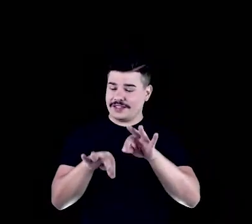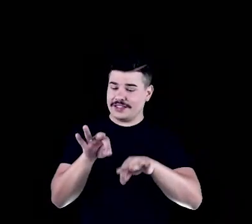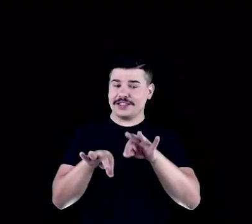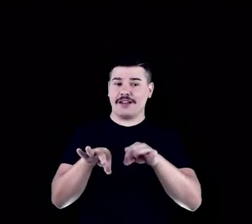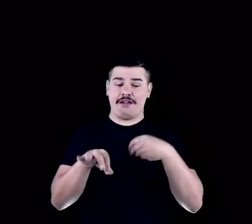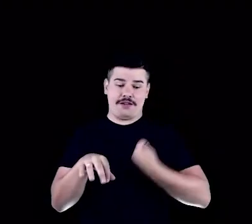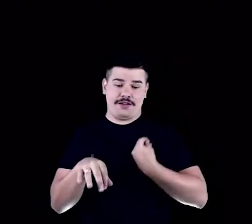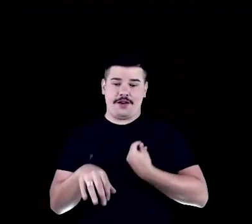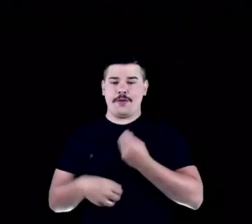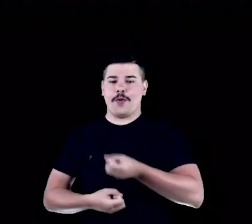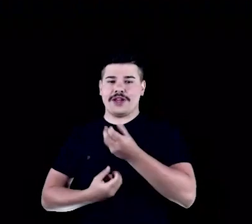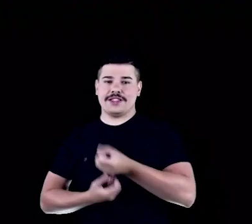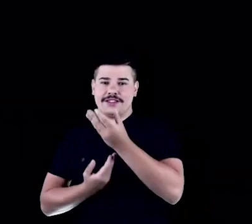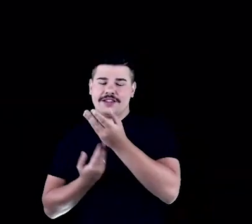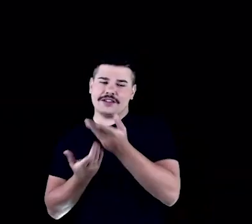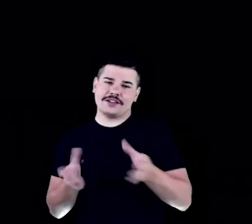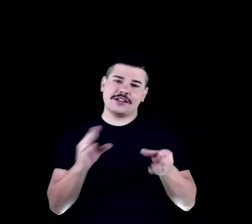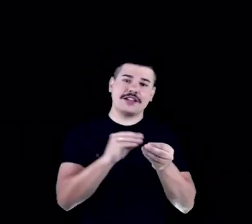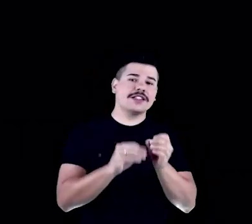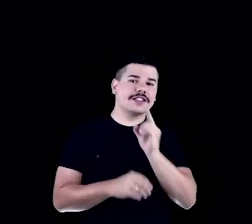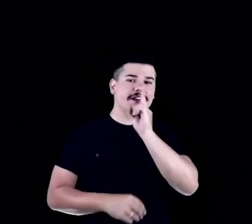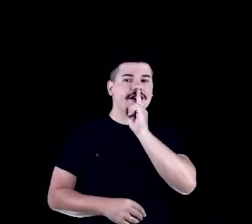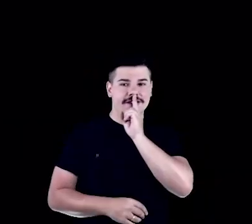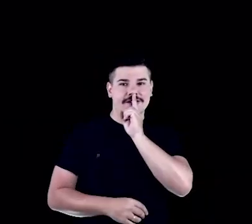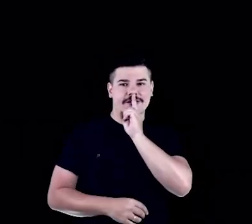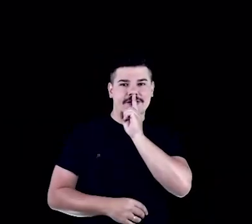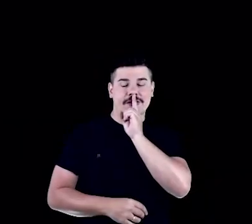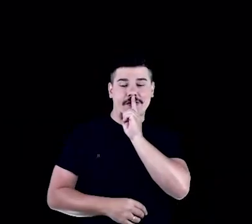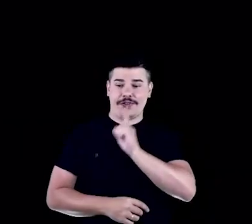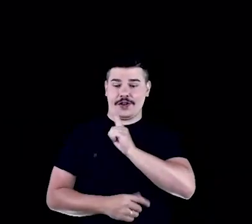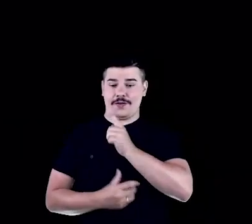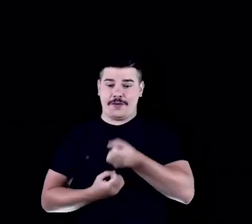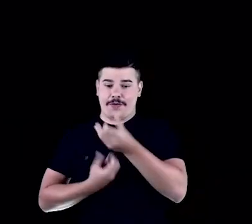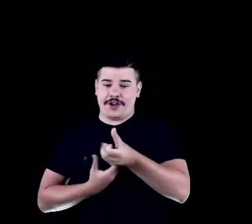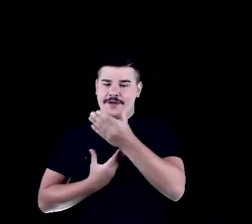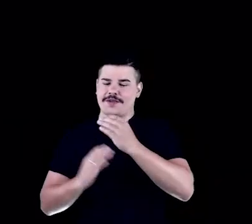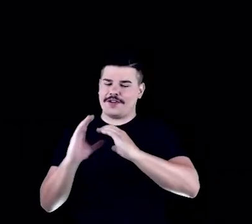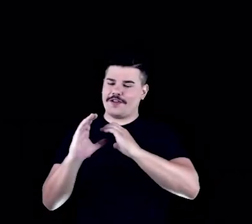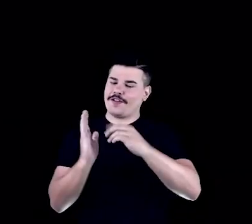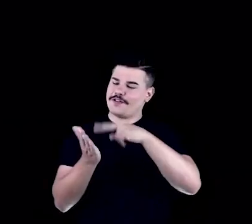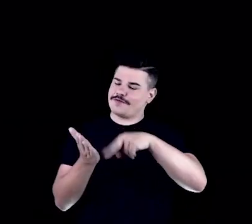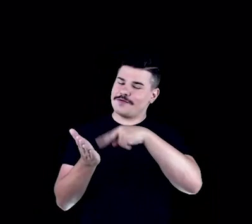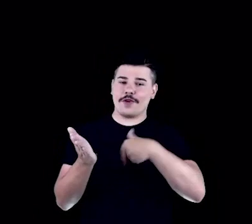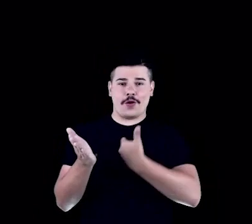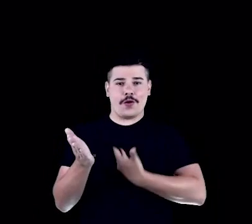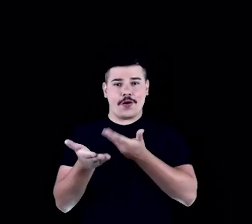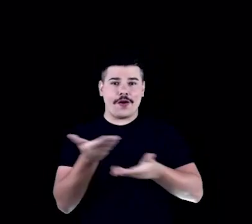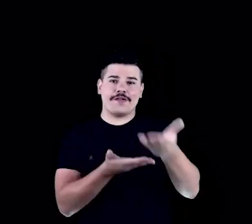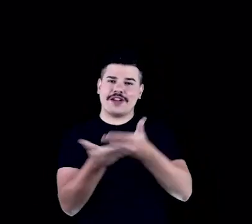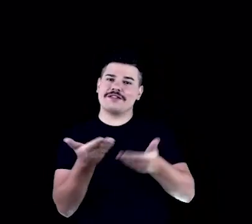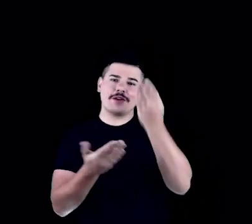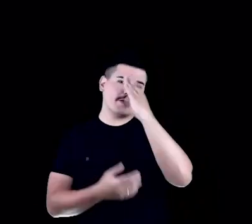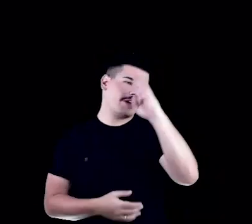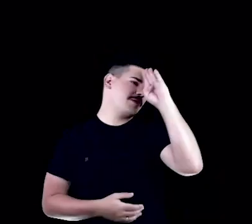Oficina Poesia e Silêncio, Poesia e Silêncio, construindo poemas a partir do incomunicável. E